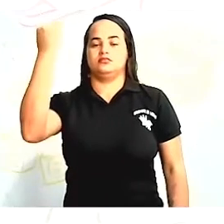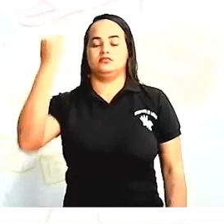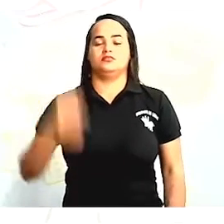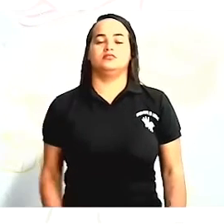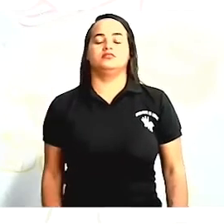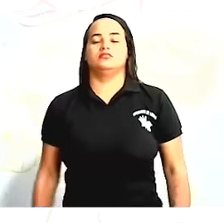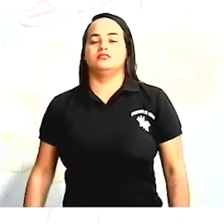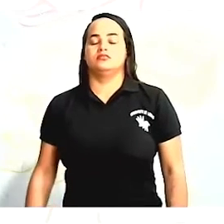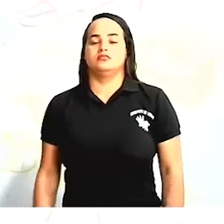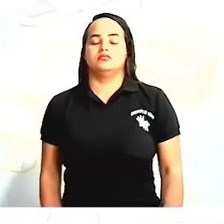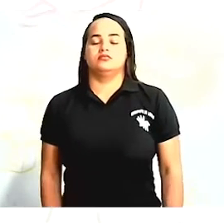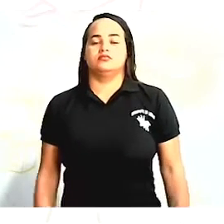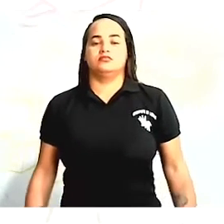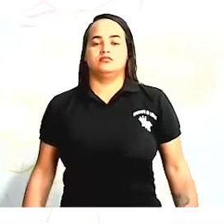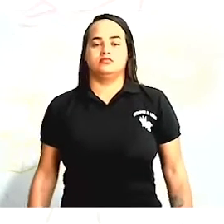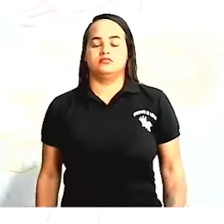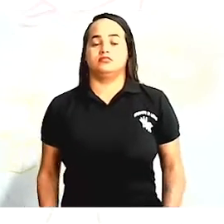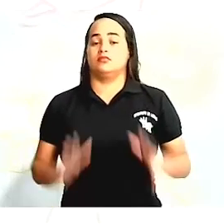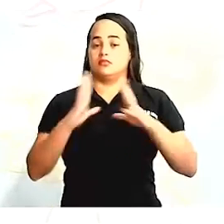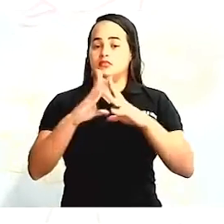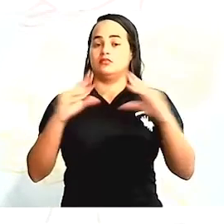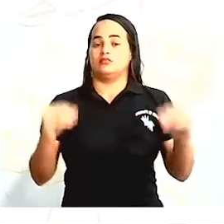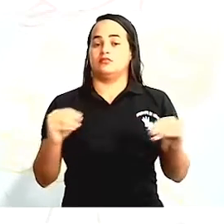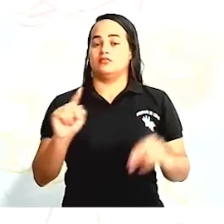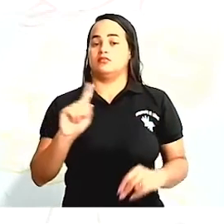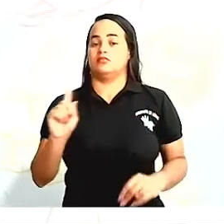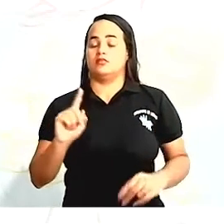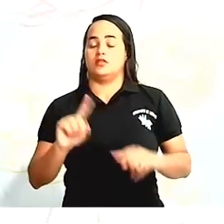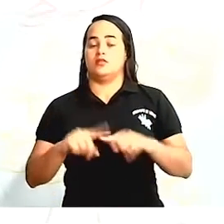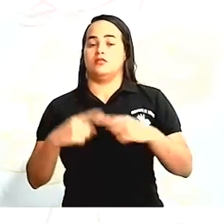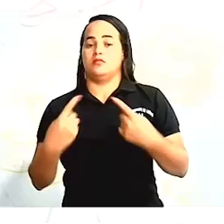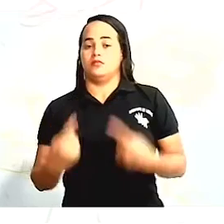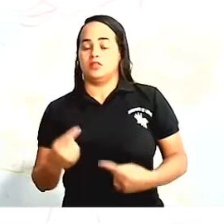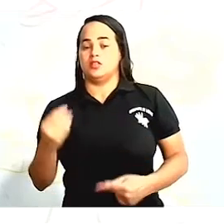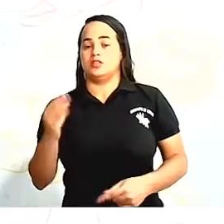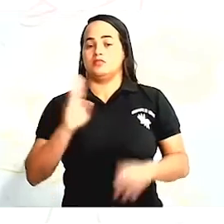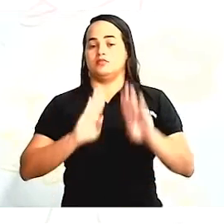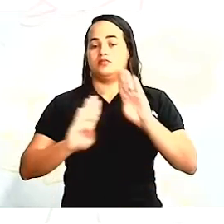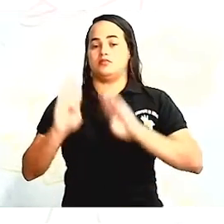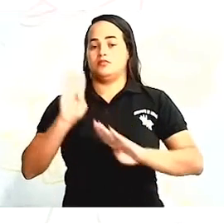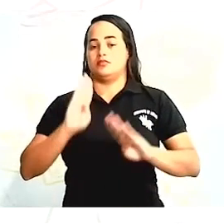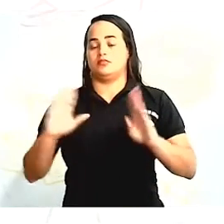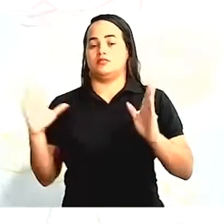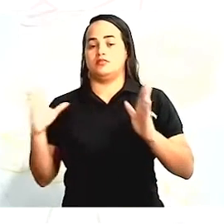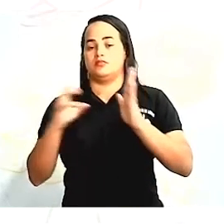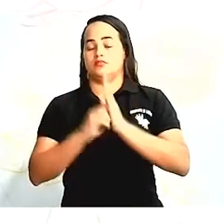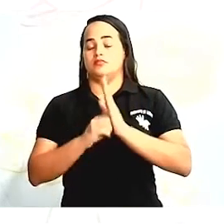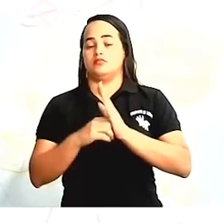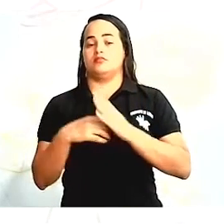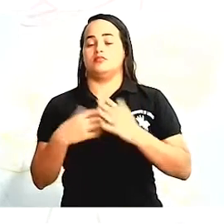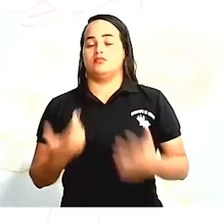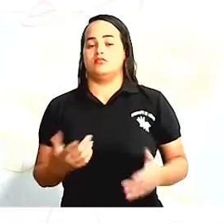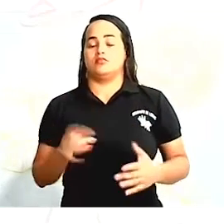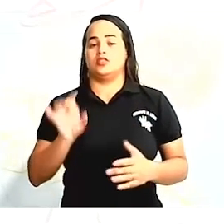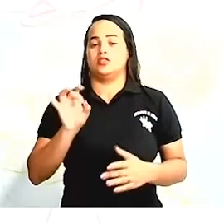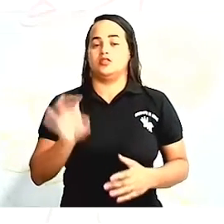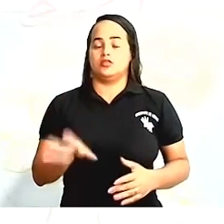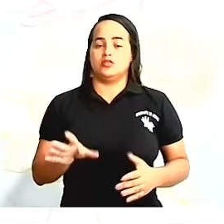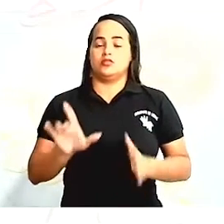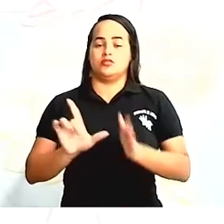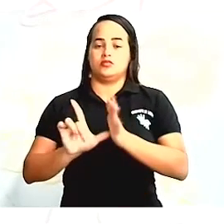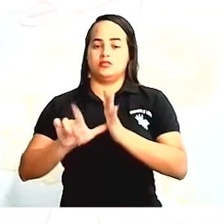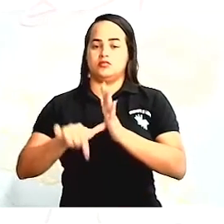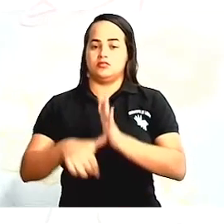a eliminação, não, mas para o tratamento da HIV. Lembrando, pessoal, não tem cura, certo? Essas drogas vão apenas